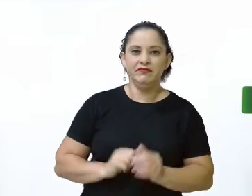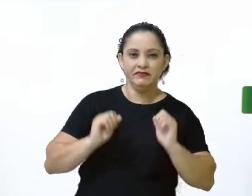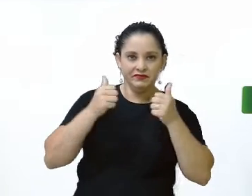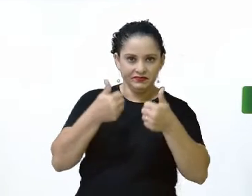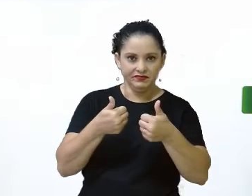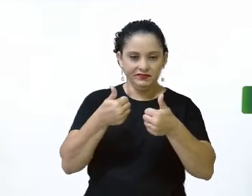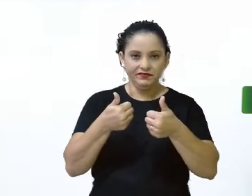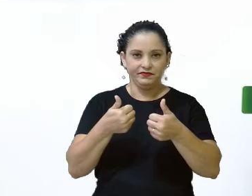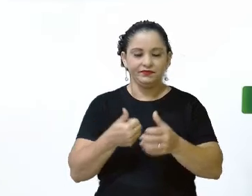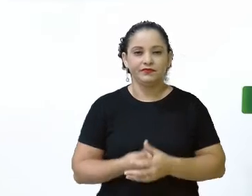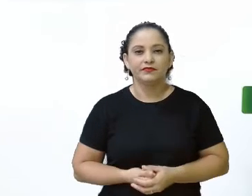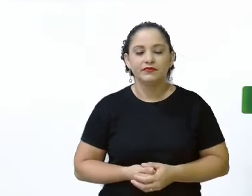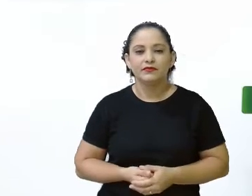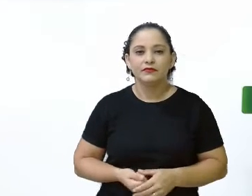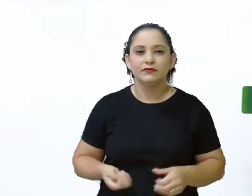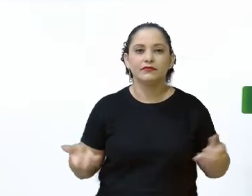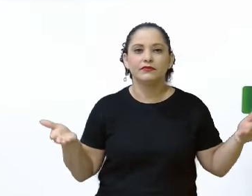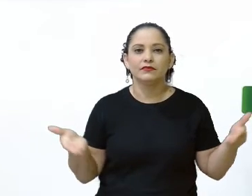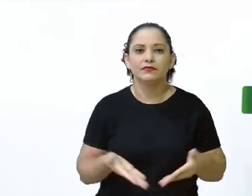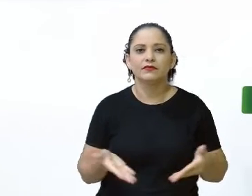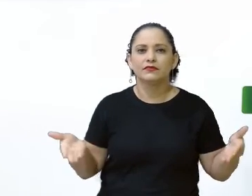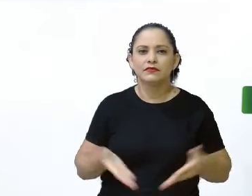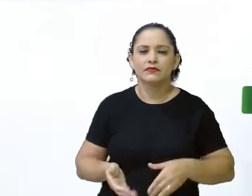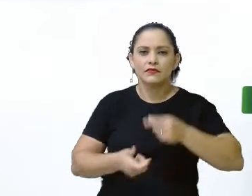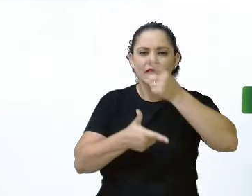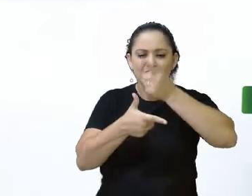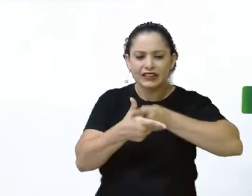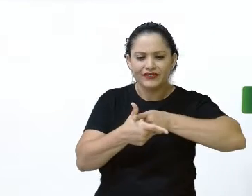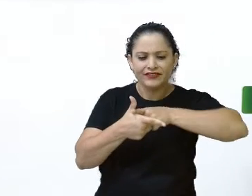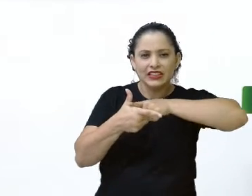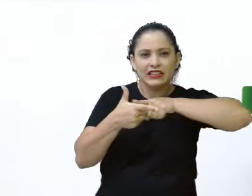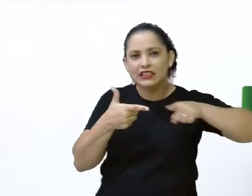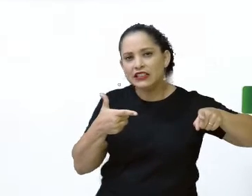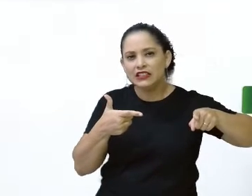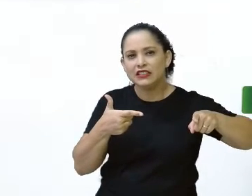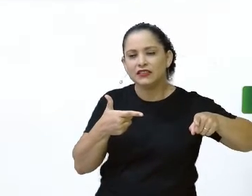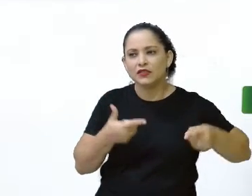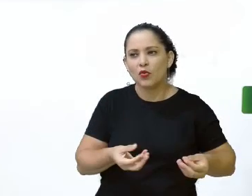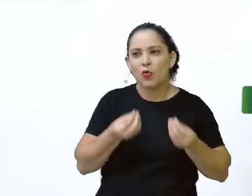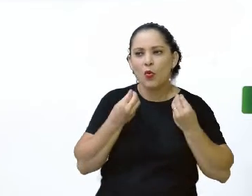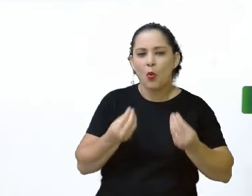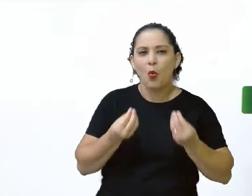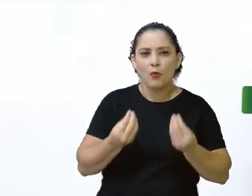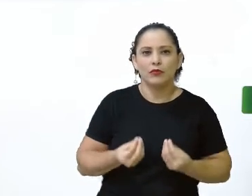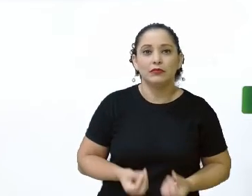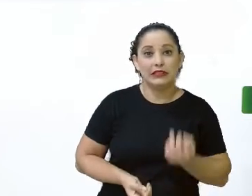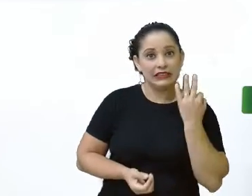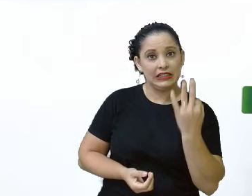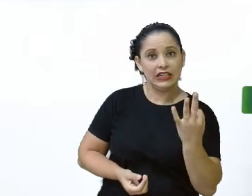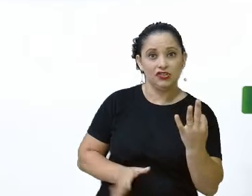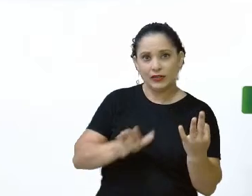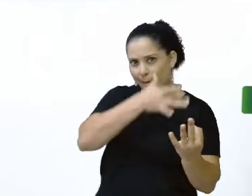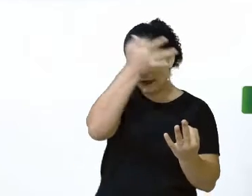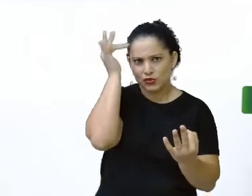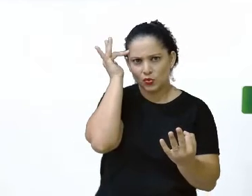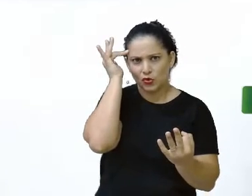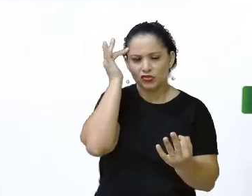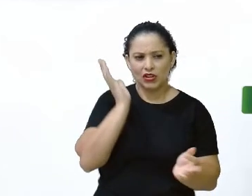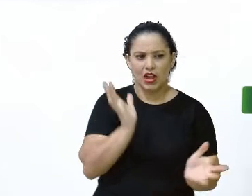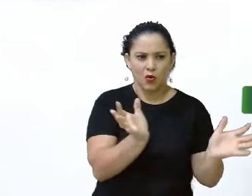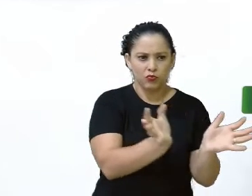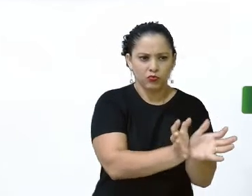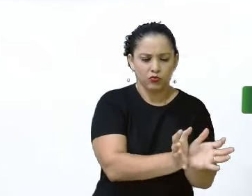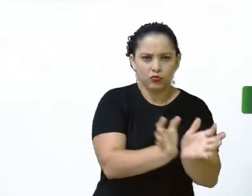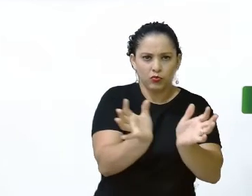beleza? E eu vou querer dividir essas pecinhas em 3 pessoas. Para 3 pessoas, eu quero dividir